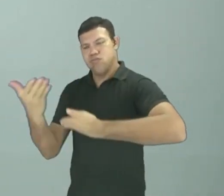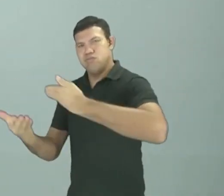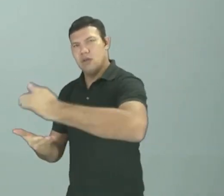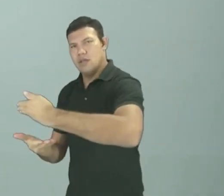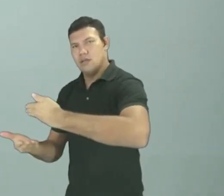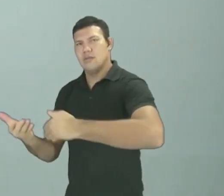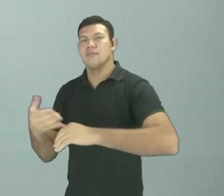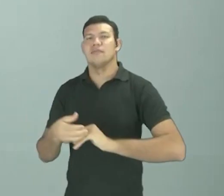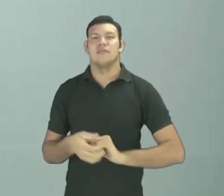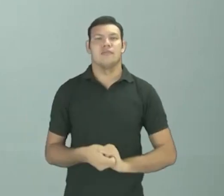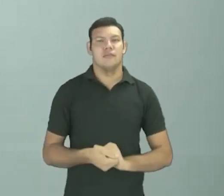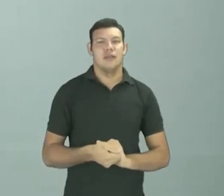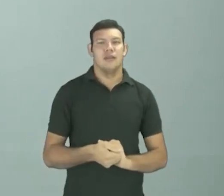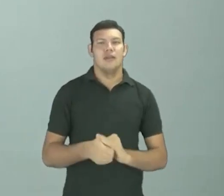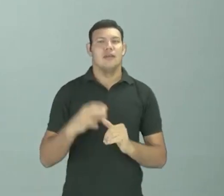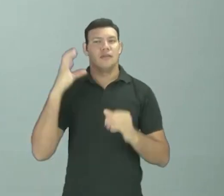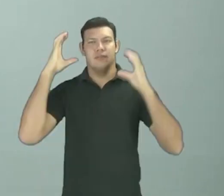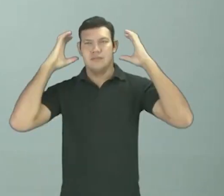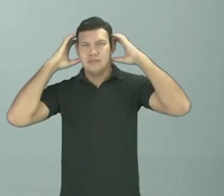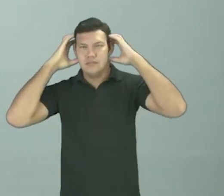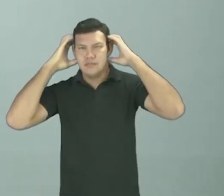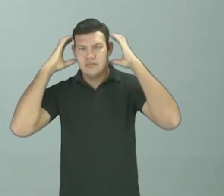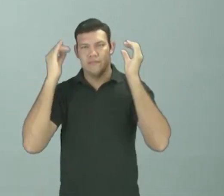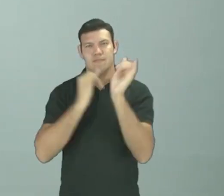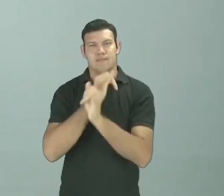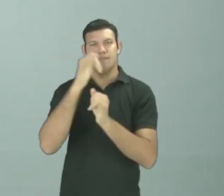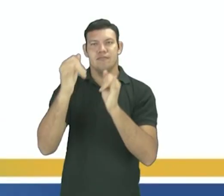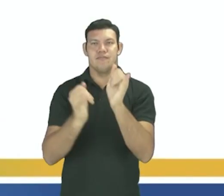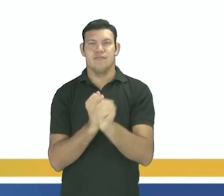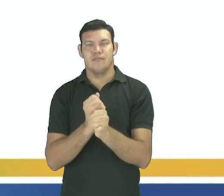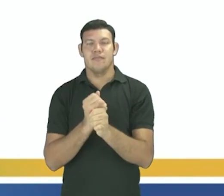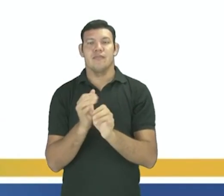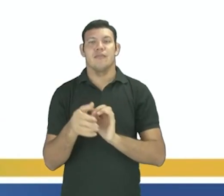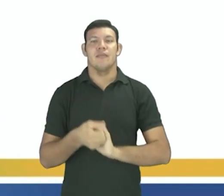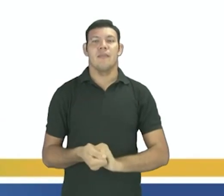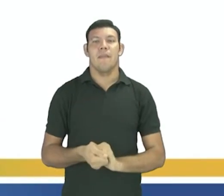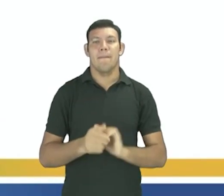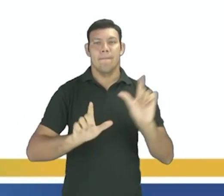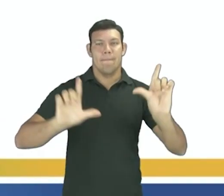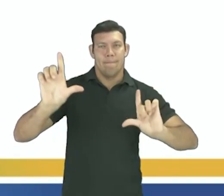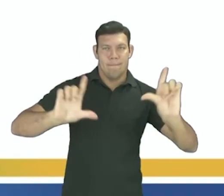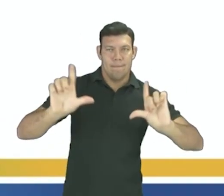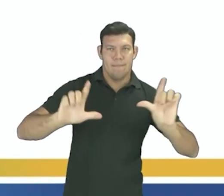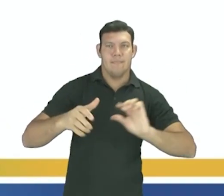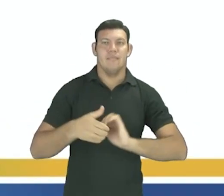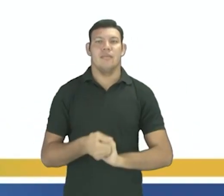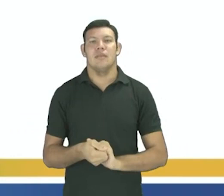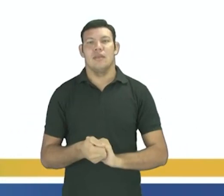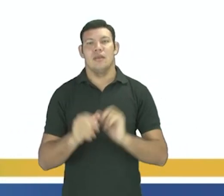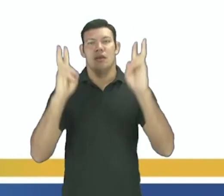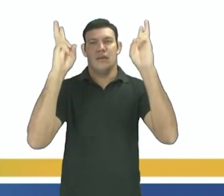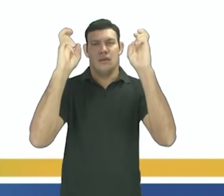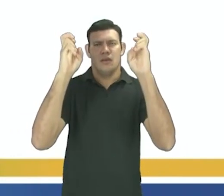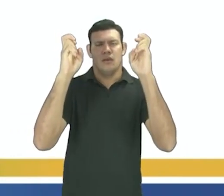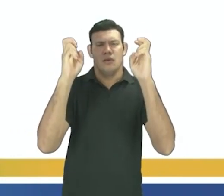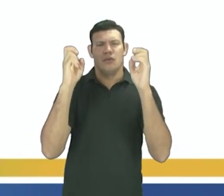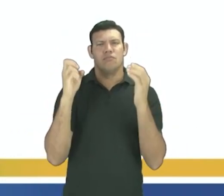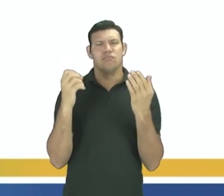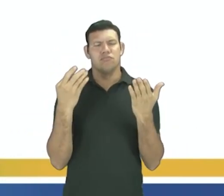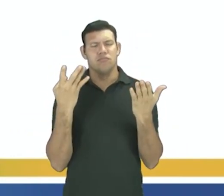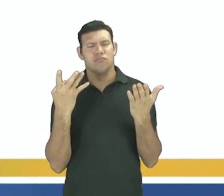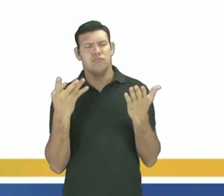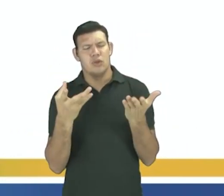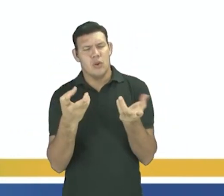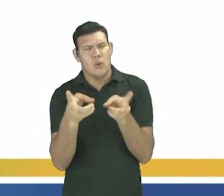em rádio, em internet e etc. Os assuntos sempre abordados sempre apontam algum problema, alguma demanda